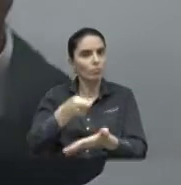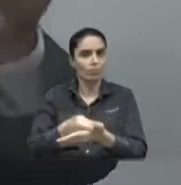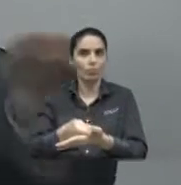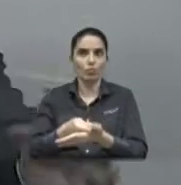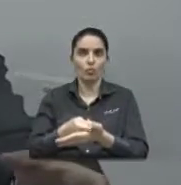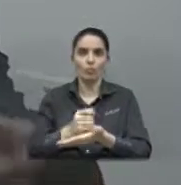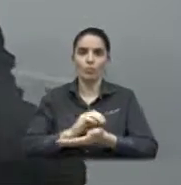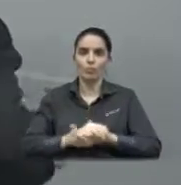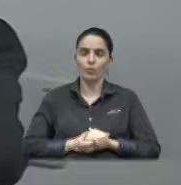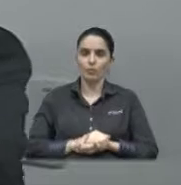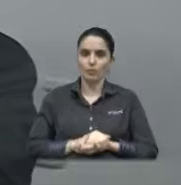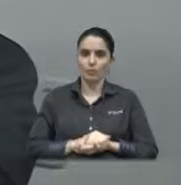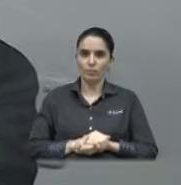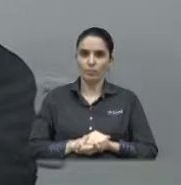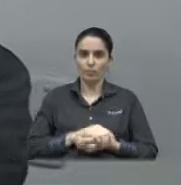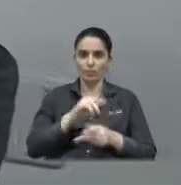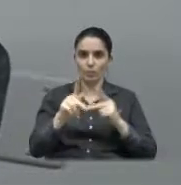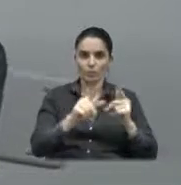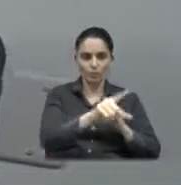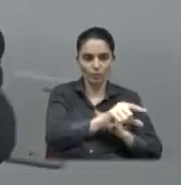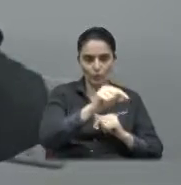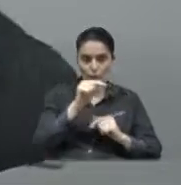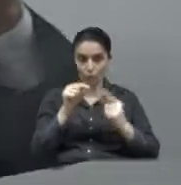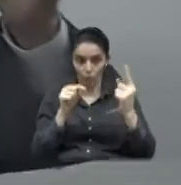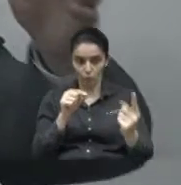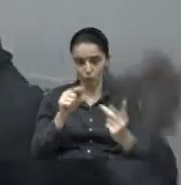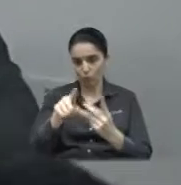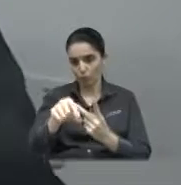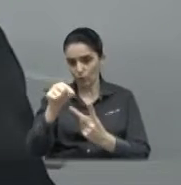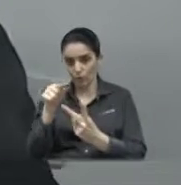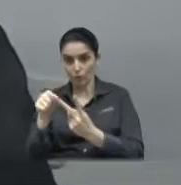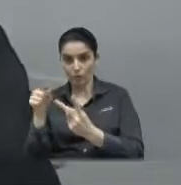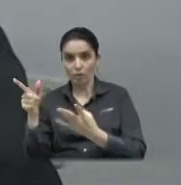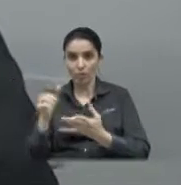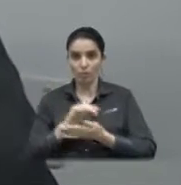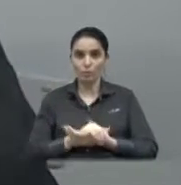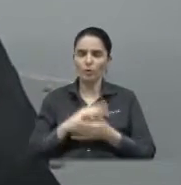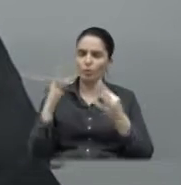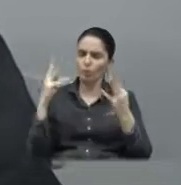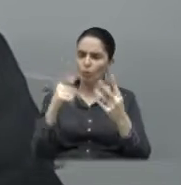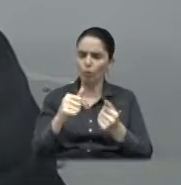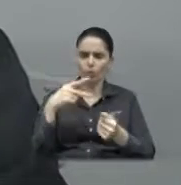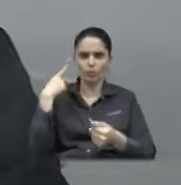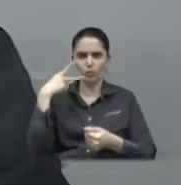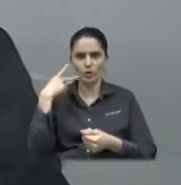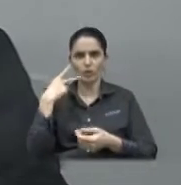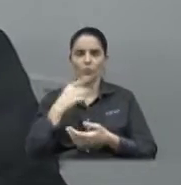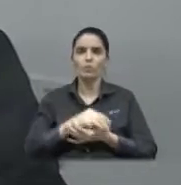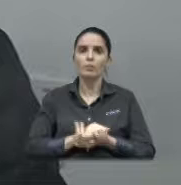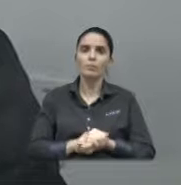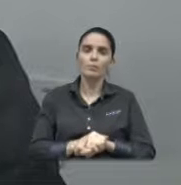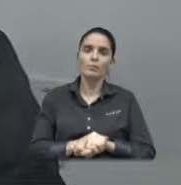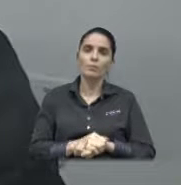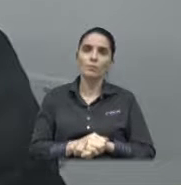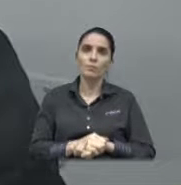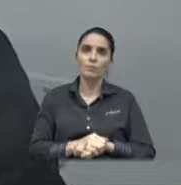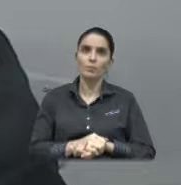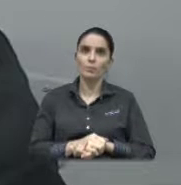você, elege o outro, elege nós, me elege, enfim, a todos os vereadores dessa casa. Que nós